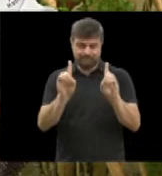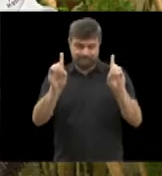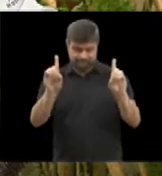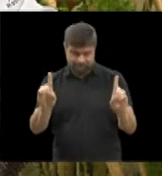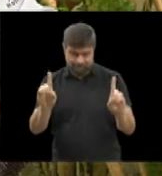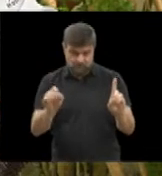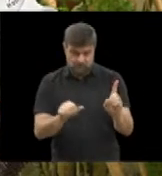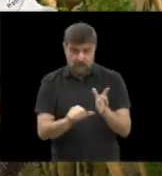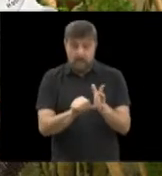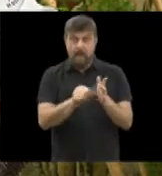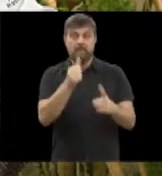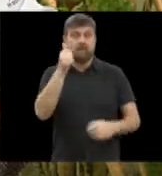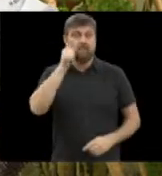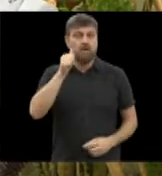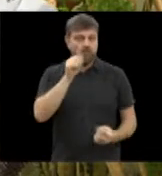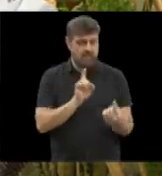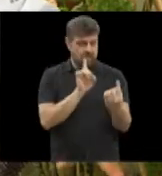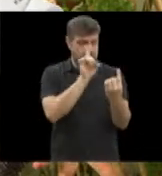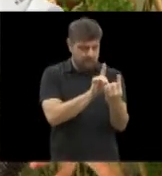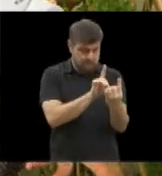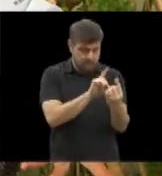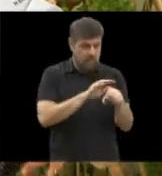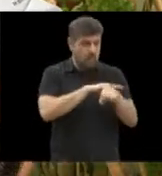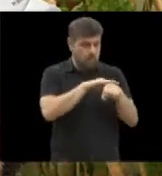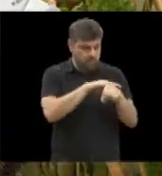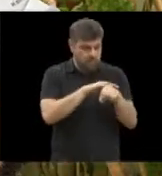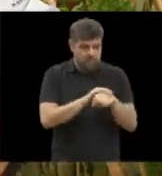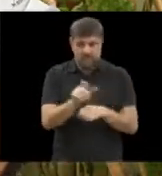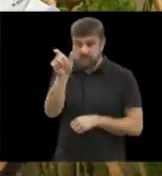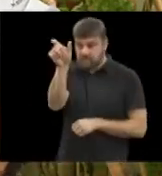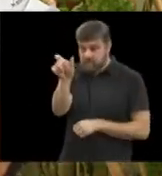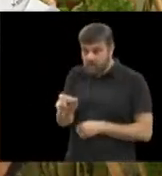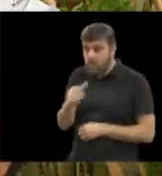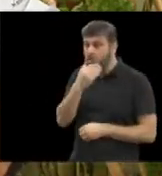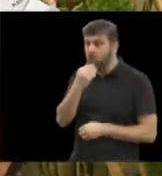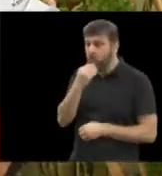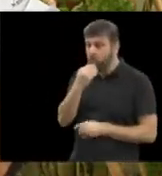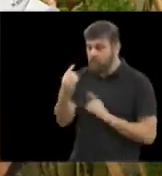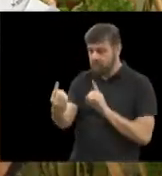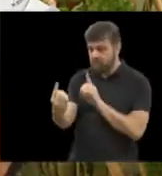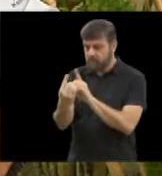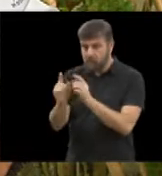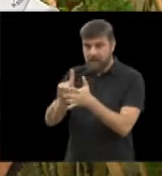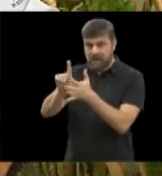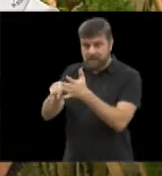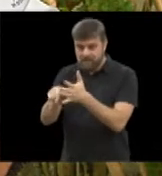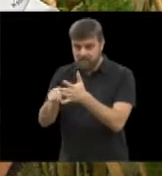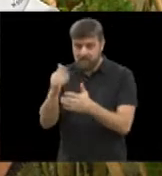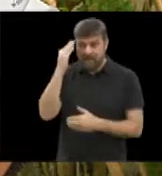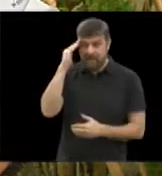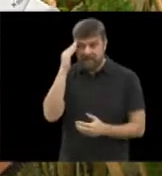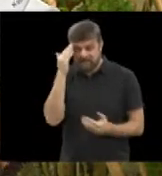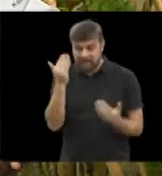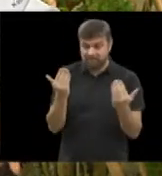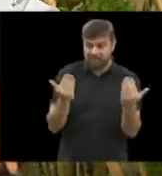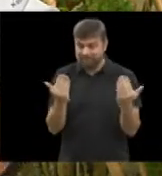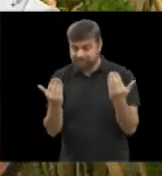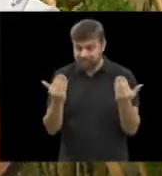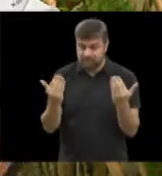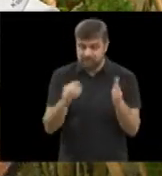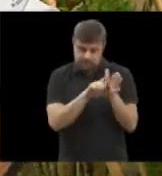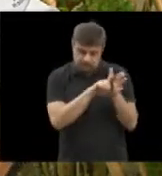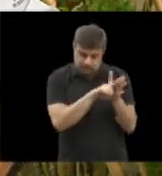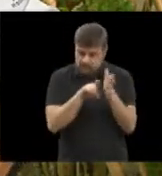Nós conversamos primeiro com a mulher e depois com o homem, na tentativa de entender aquele casal separadamente. Então, quando você faz